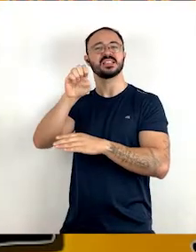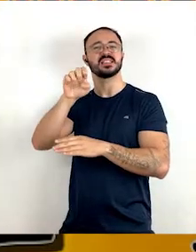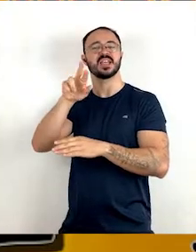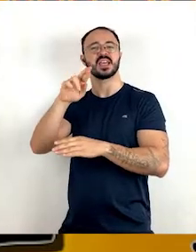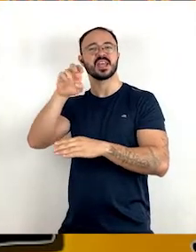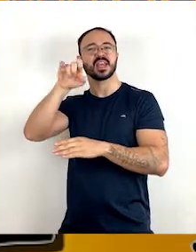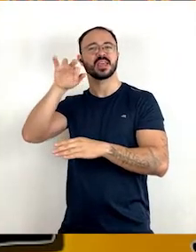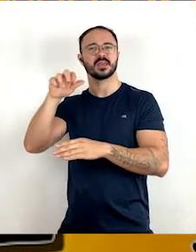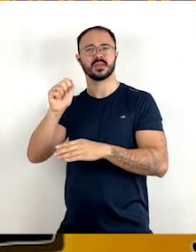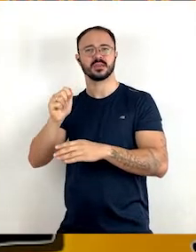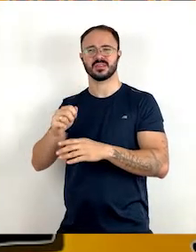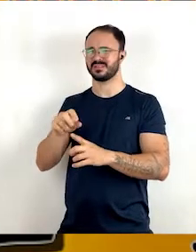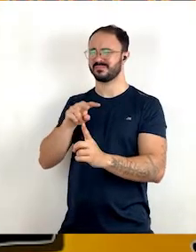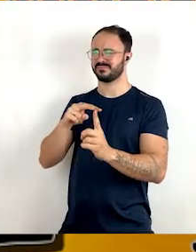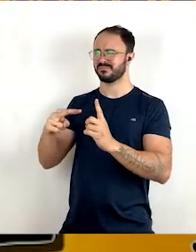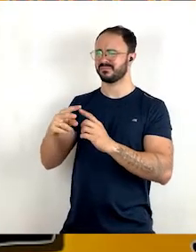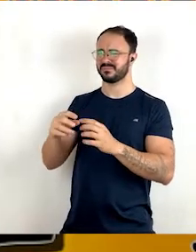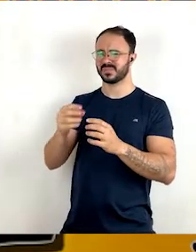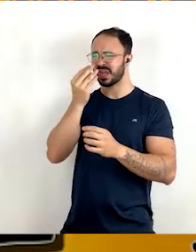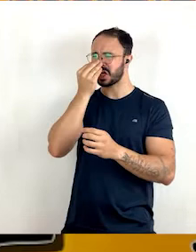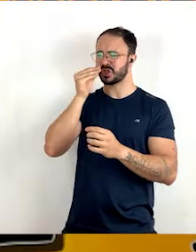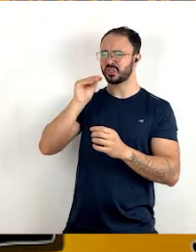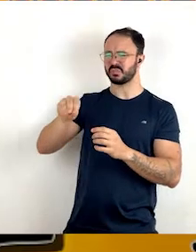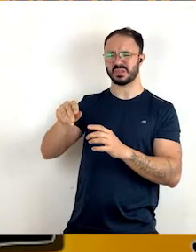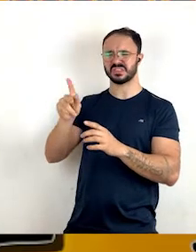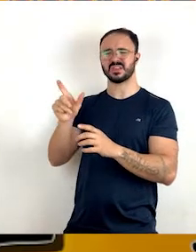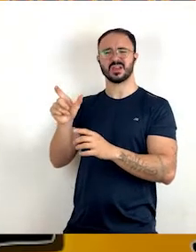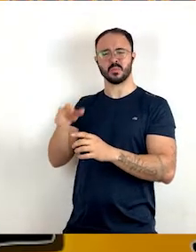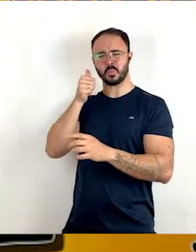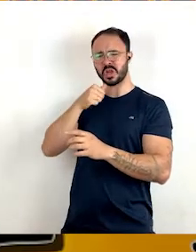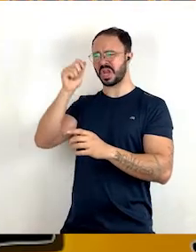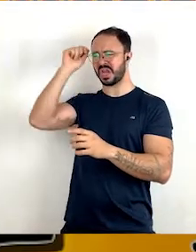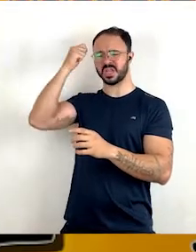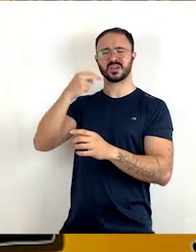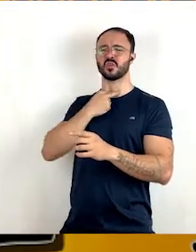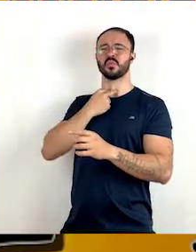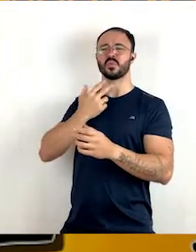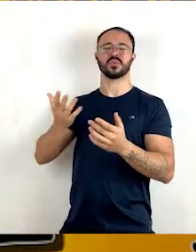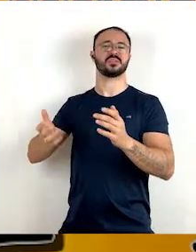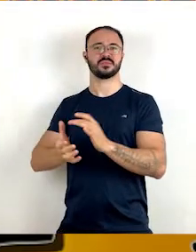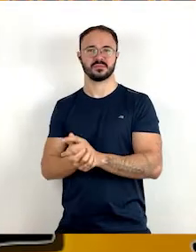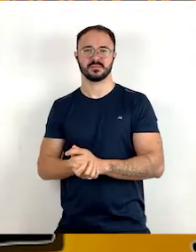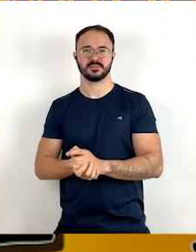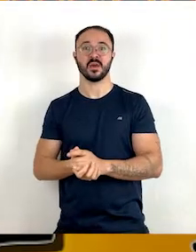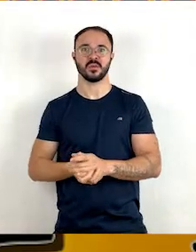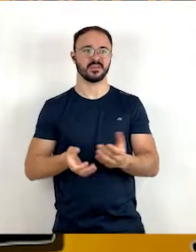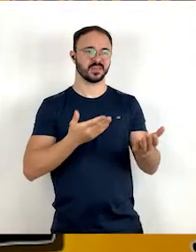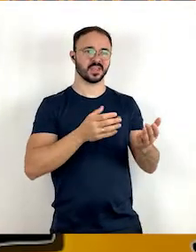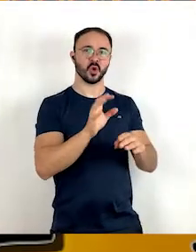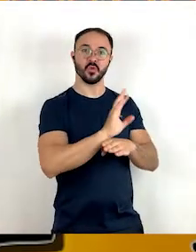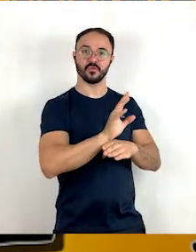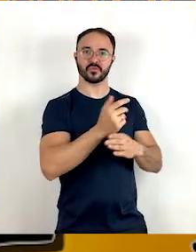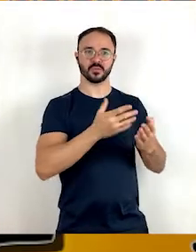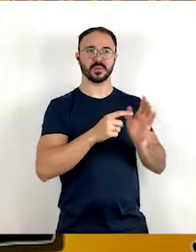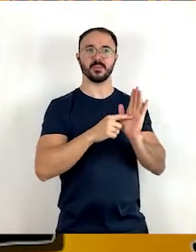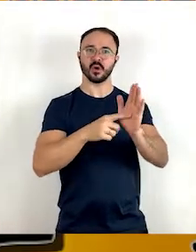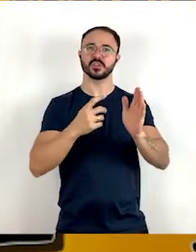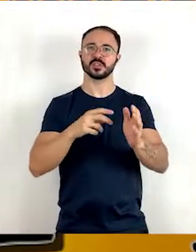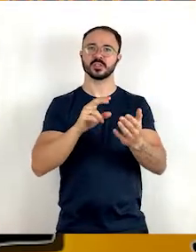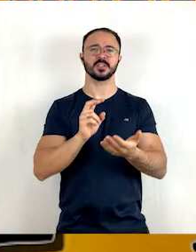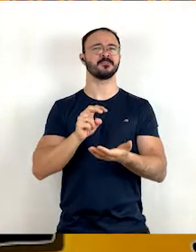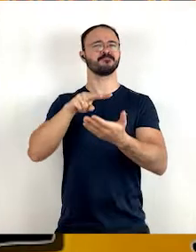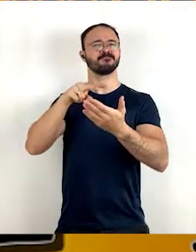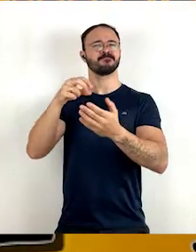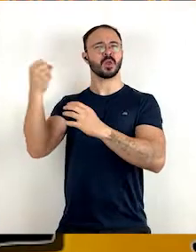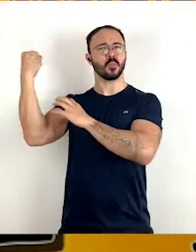essa sereia, né, nós temos dois patamares. Né, de um lado, nós temos o empoderamento, mas do outro, nós temos ainda